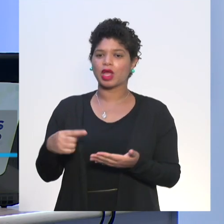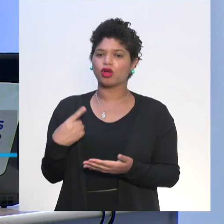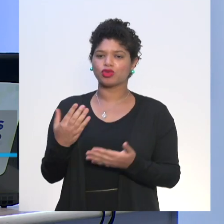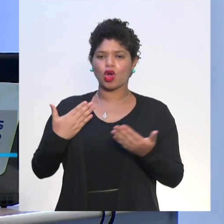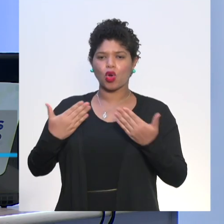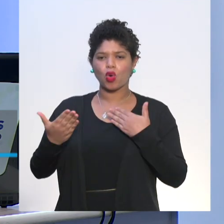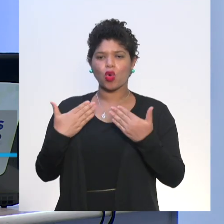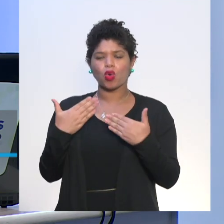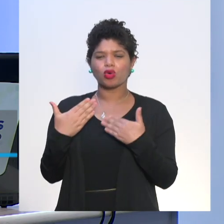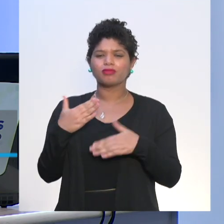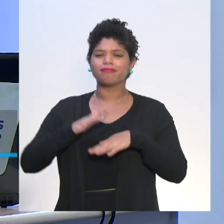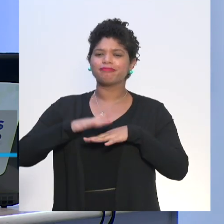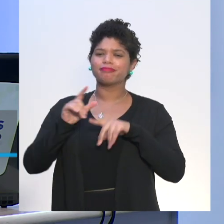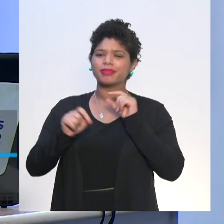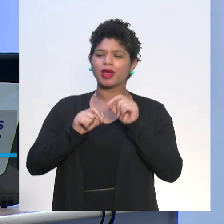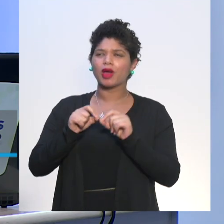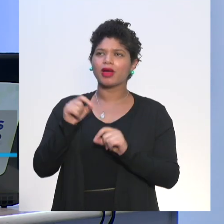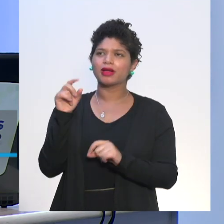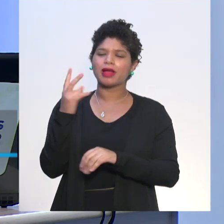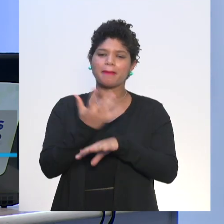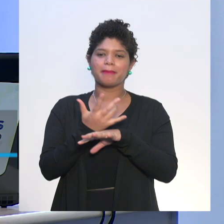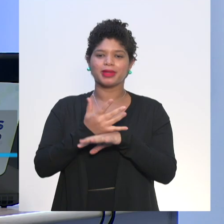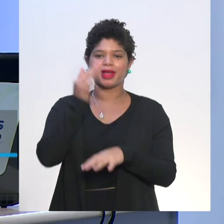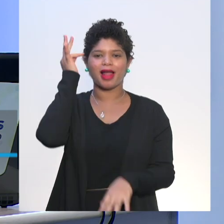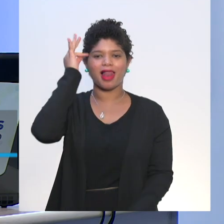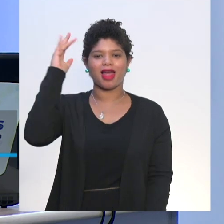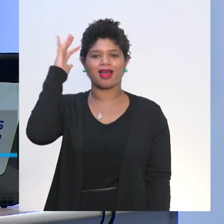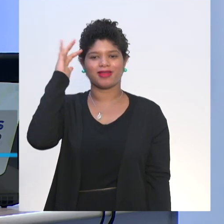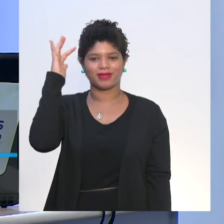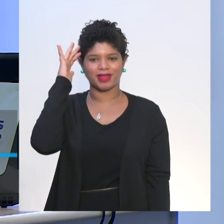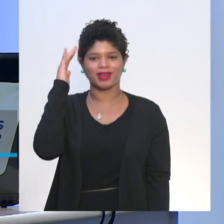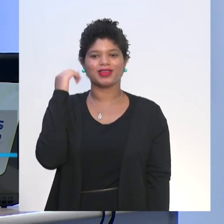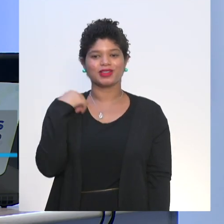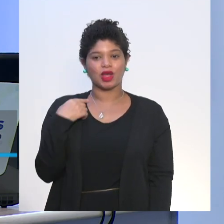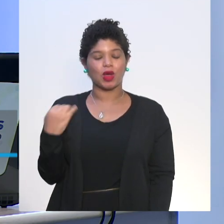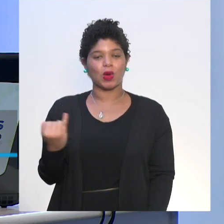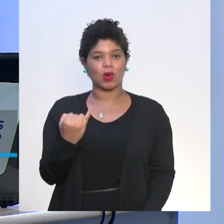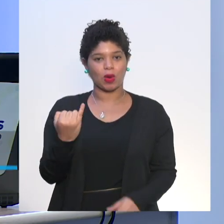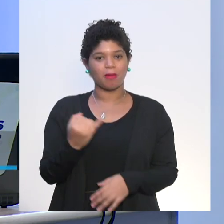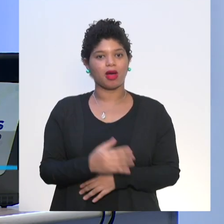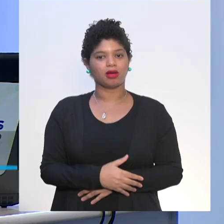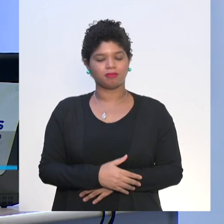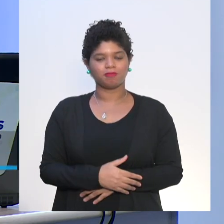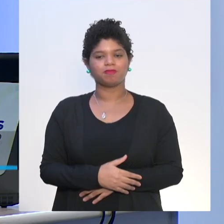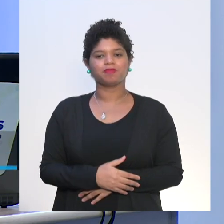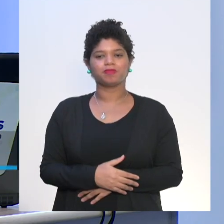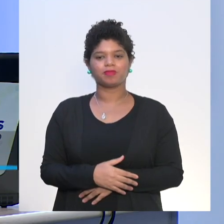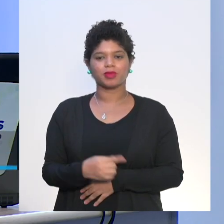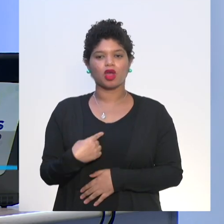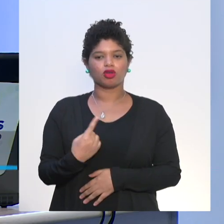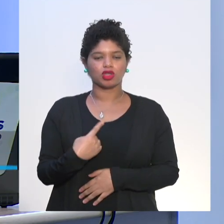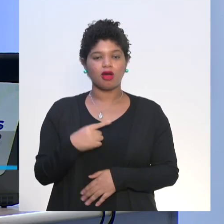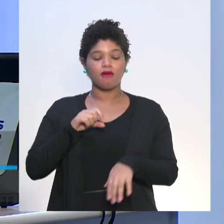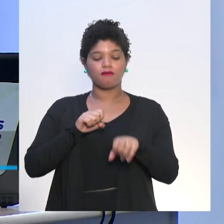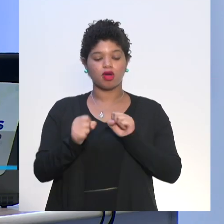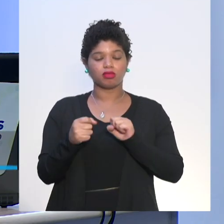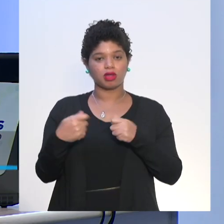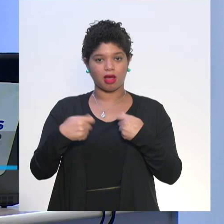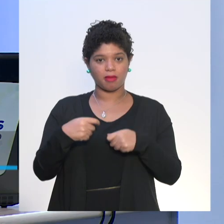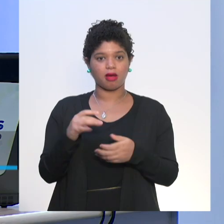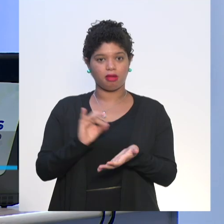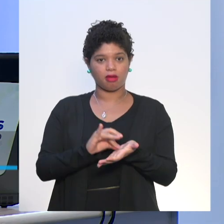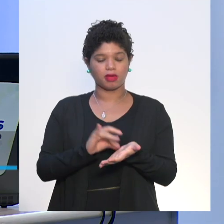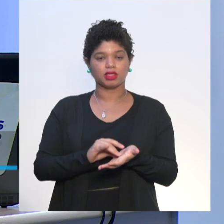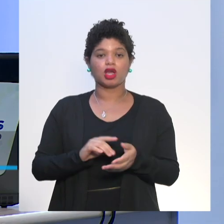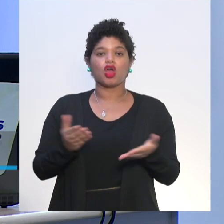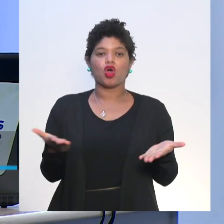conversar um pouquinho sobre filosofia, né? Que é esse componente fundamental na nossa formação. E a